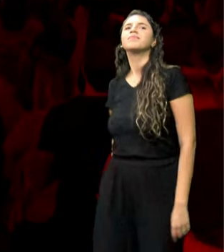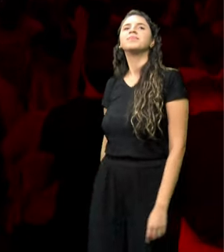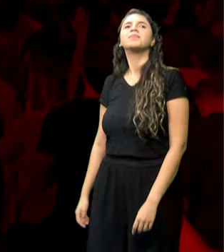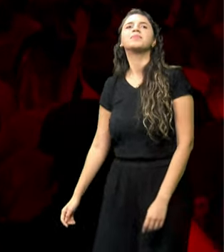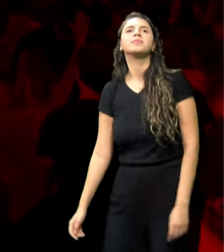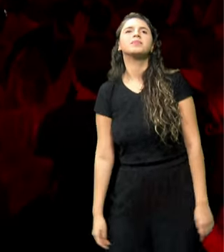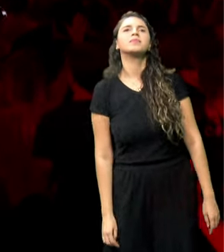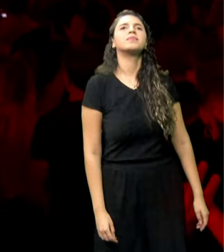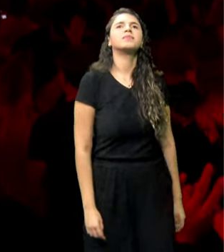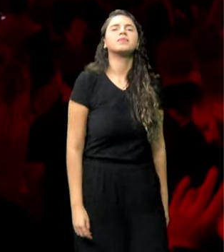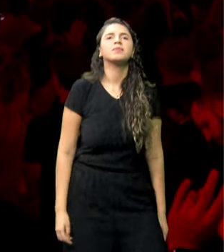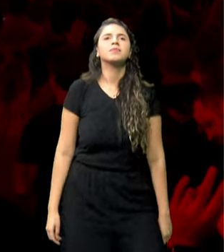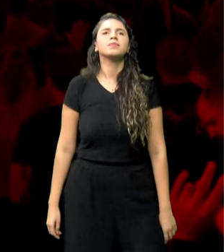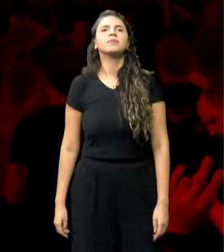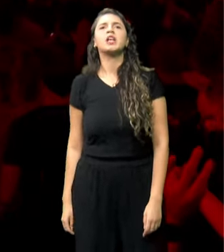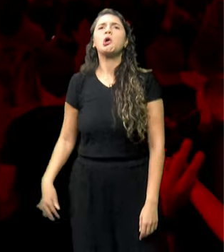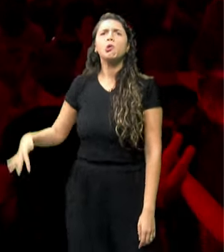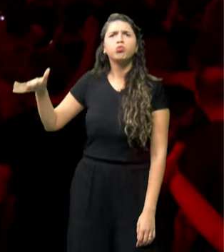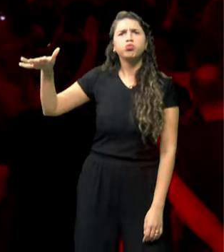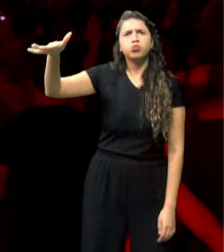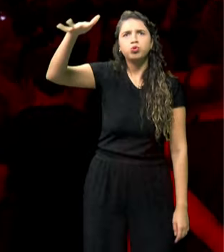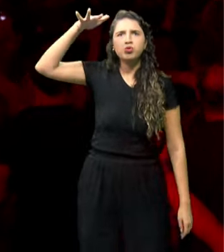se ativa o